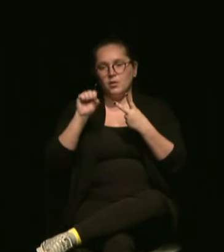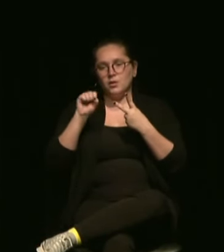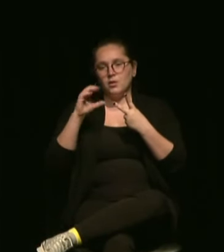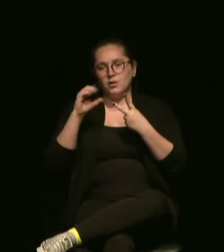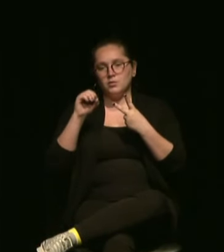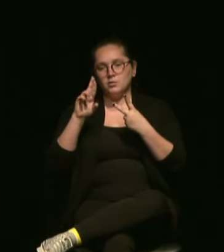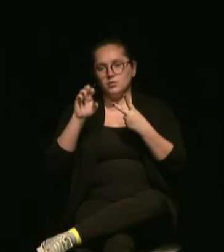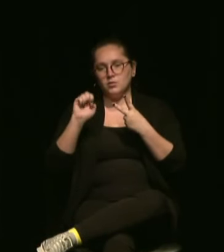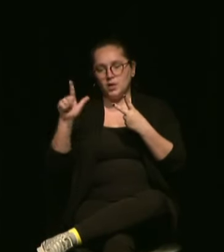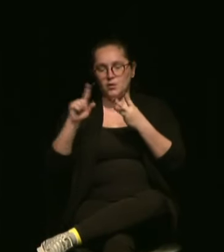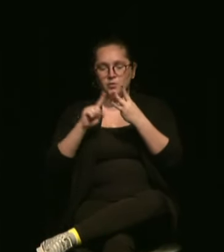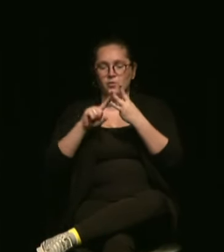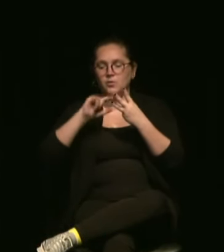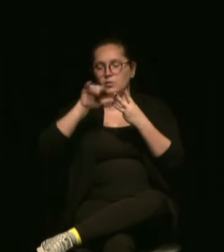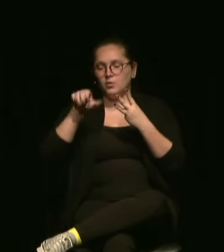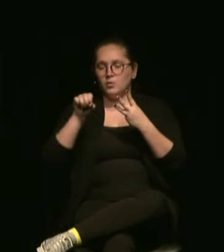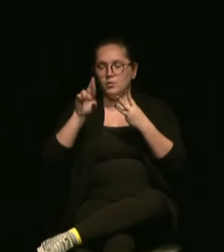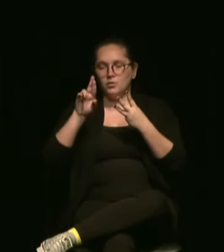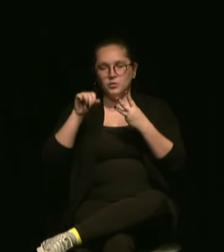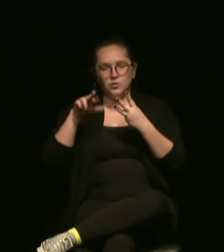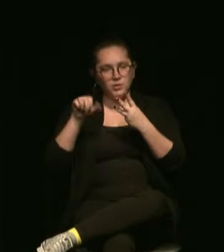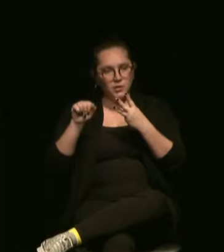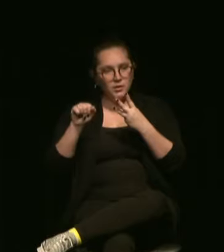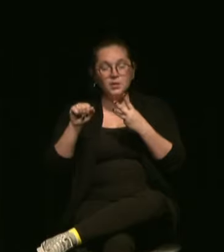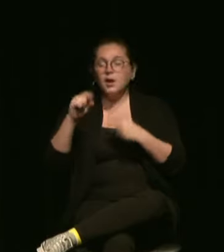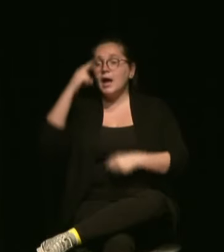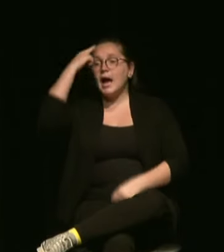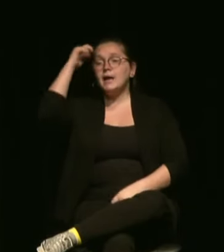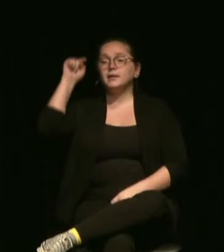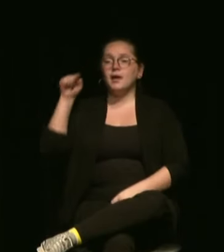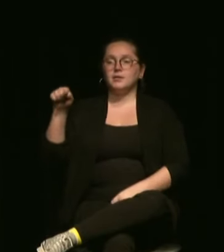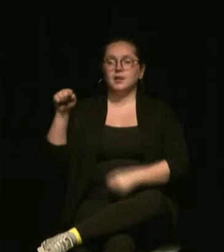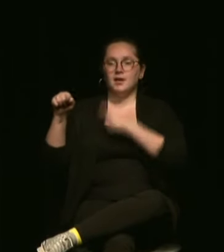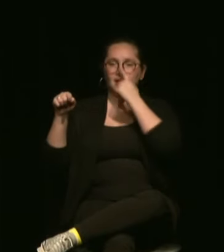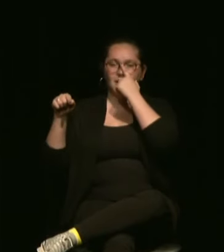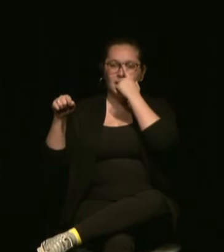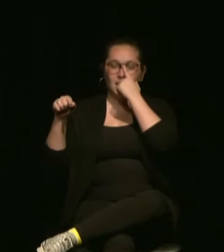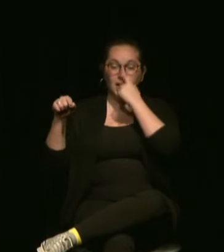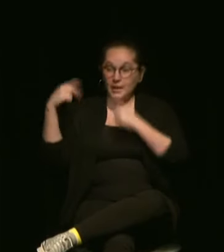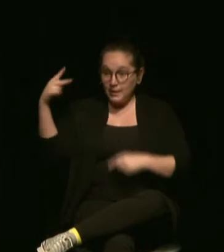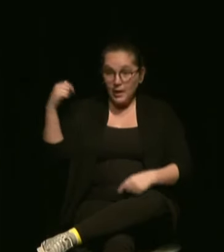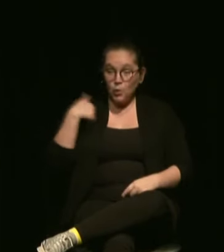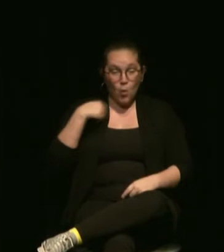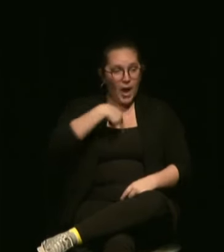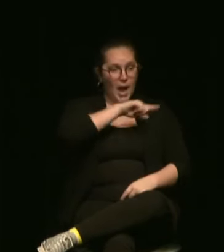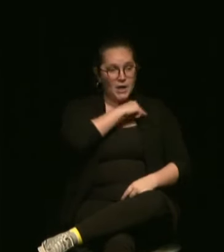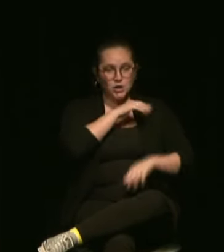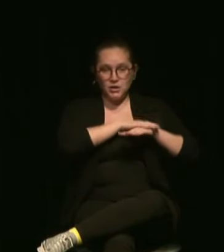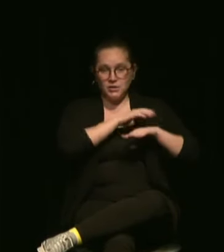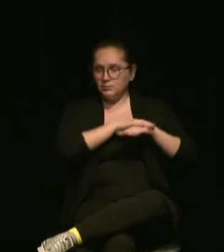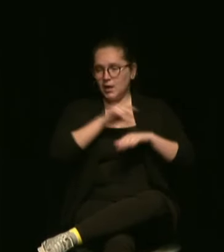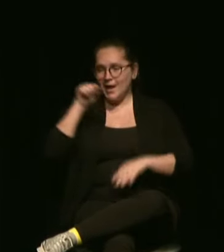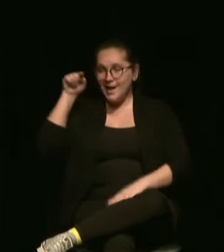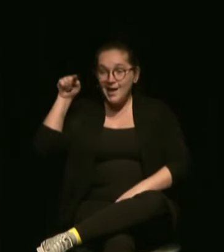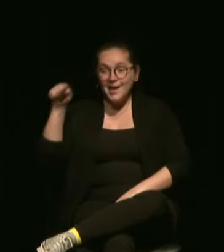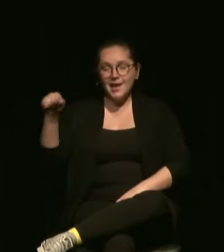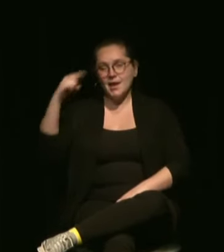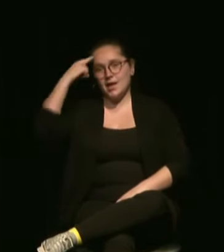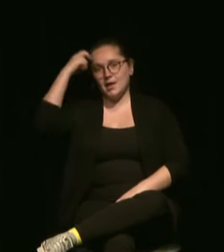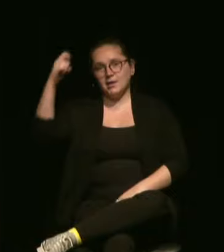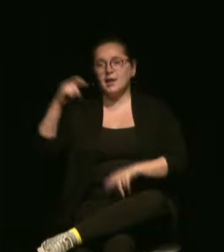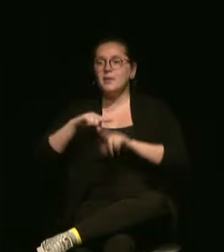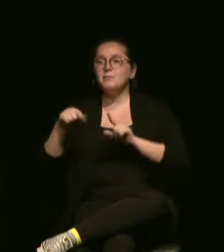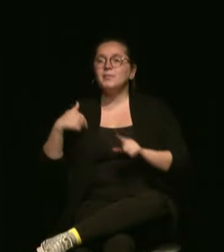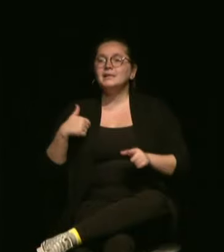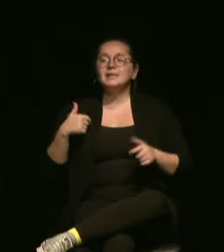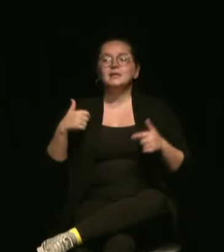e Jordana, de uma ideia que era dele. Não é que a ideia fosse nossa, o filme é dele, a ideia é dele, mas ele meio que quis escapar pela